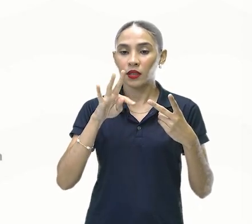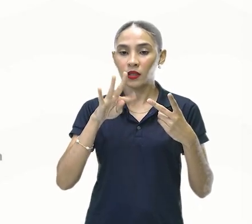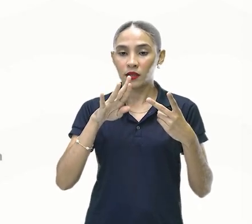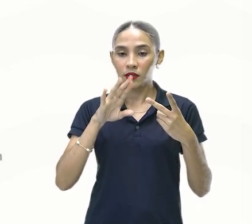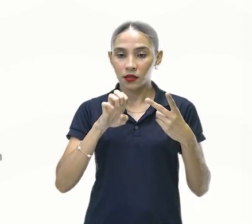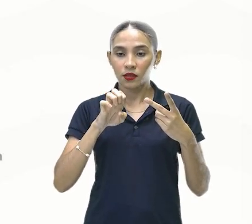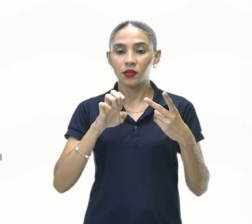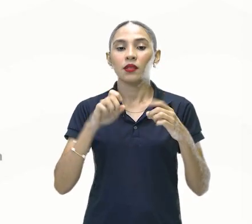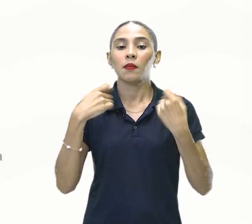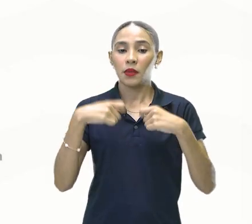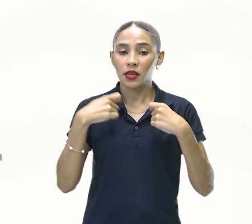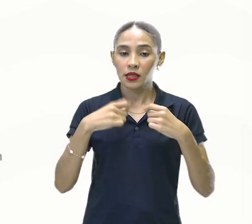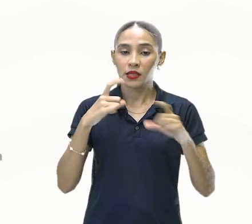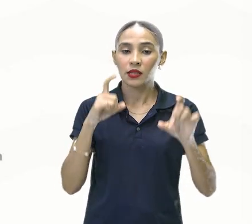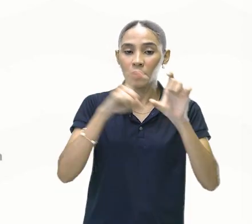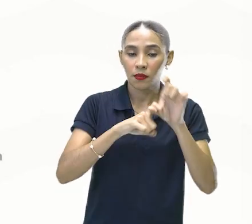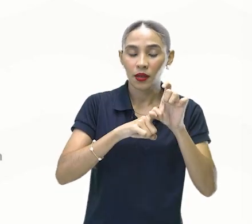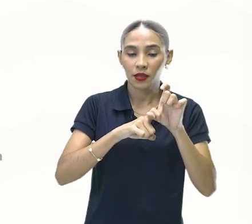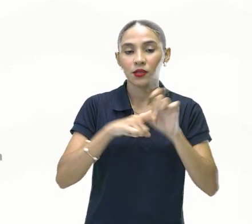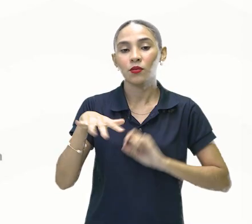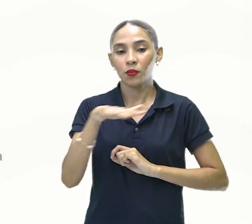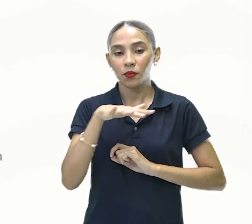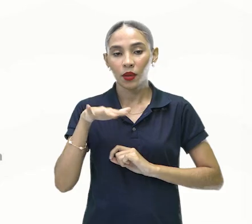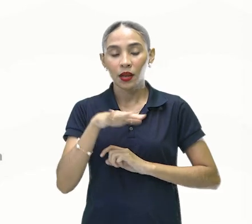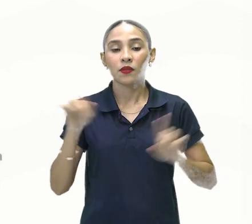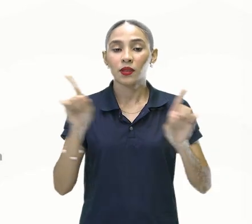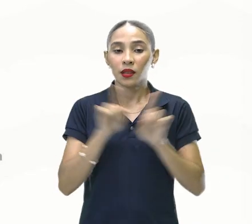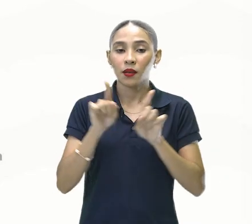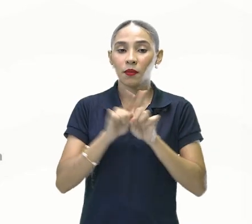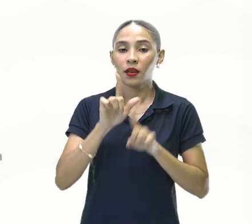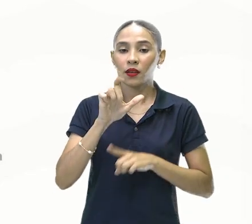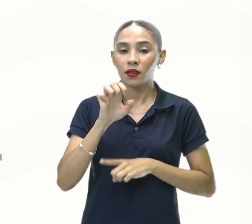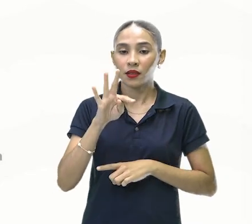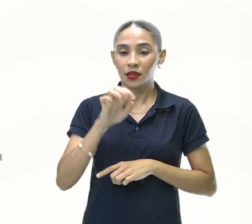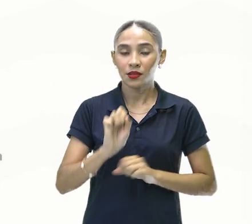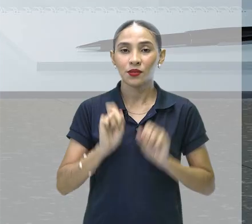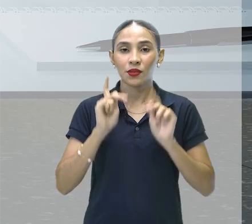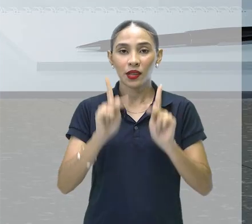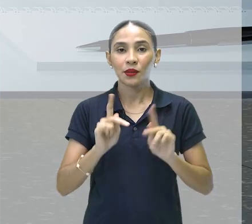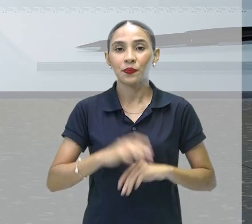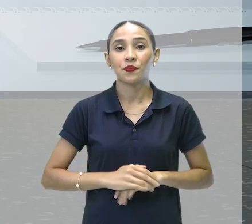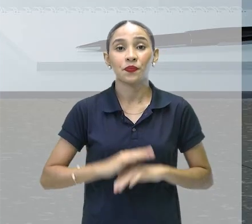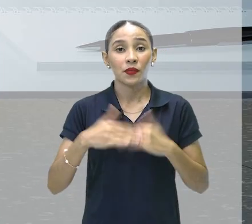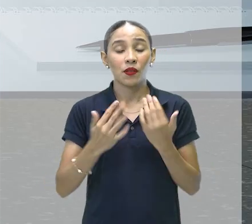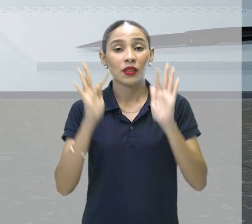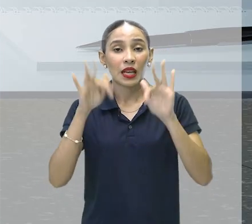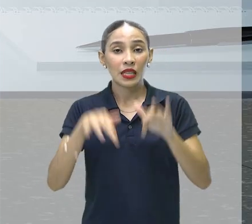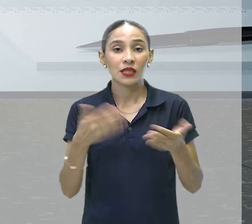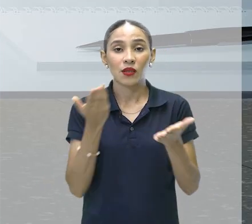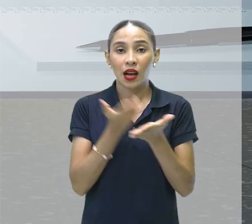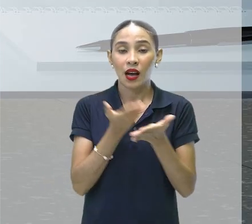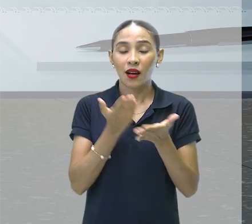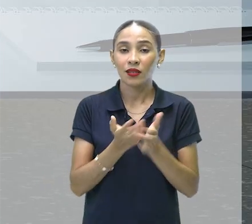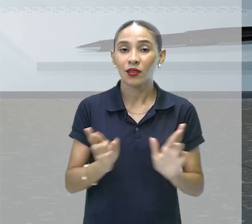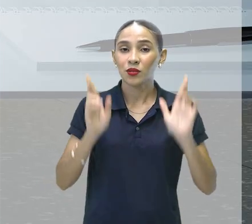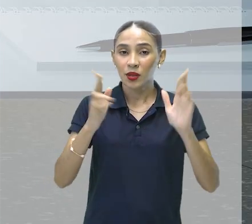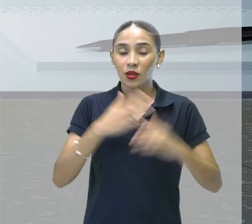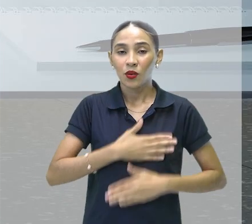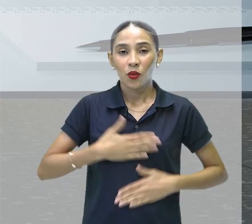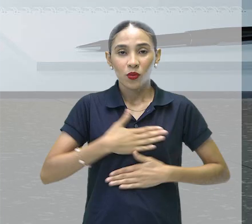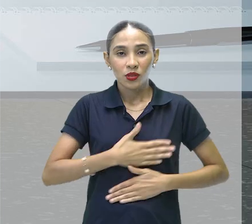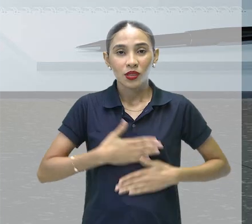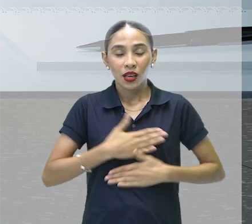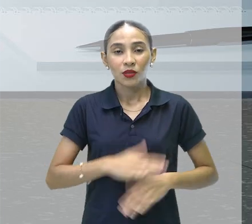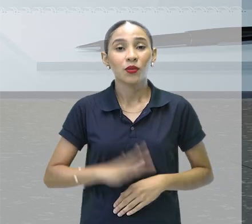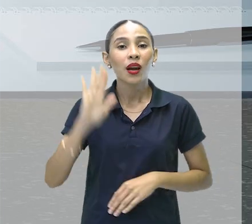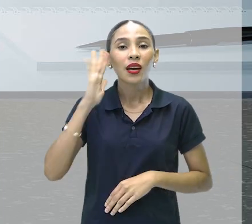índices de refração do meio e da lente. Ok, pessoal? Muito bem, gente. Eu encerro aqui a aula com vocês, eu